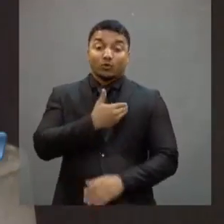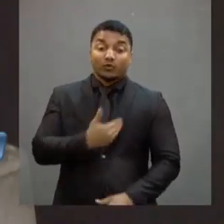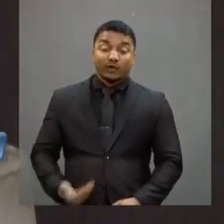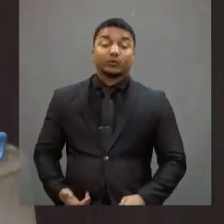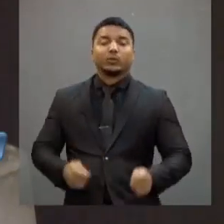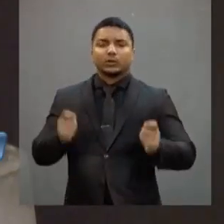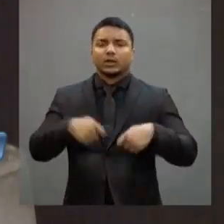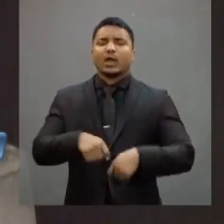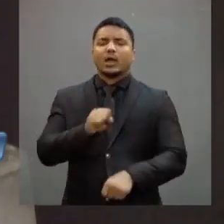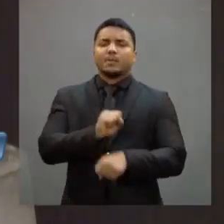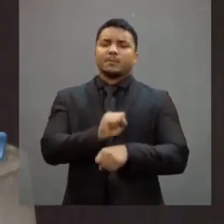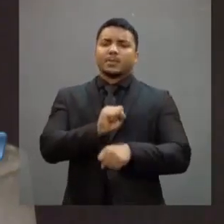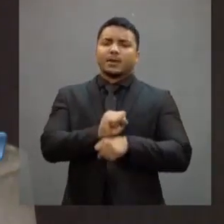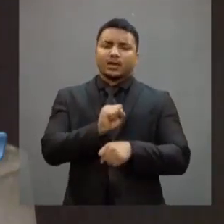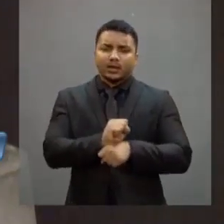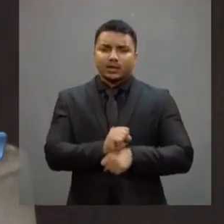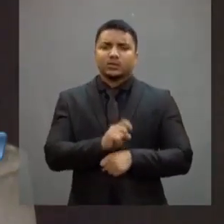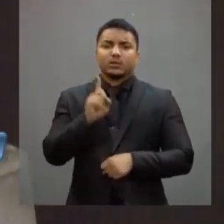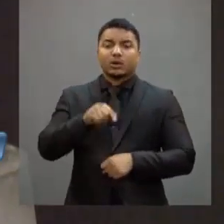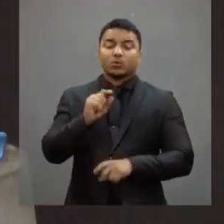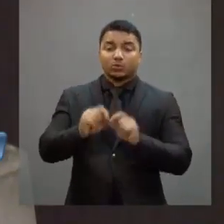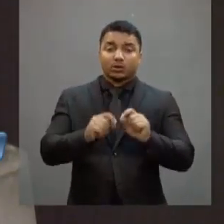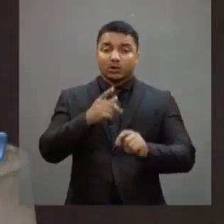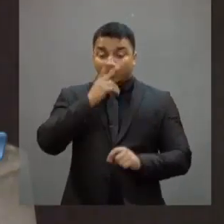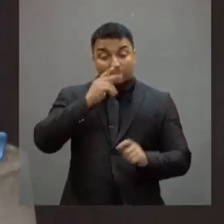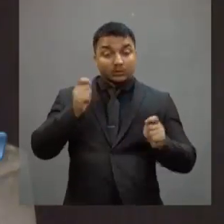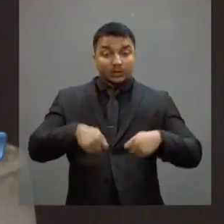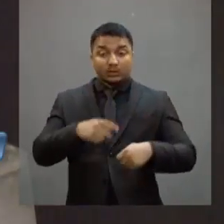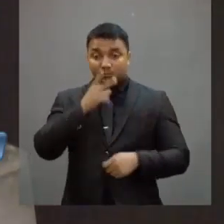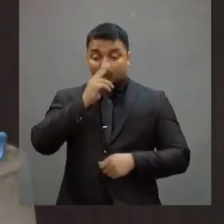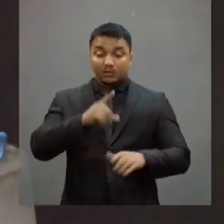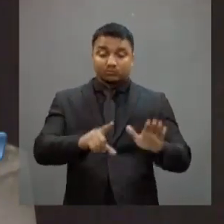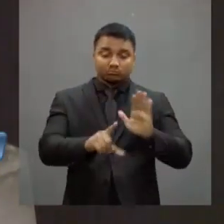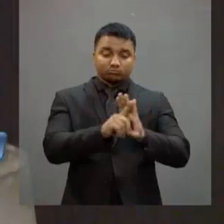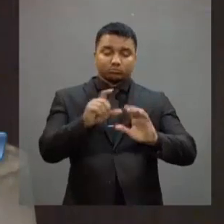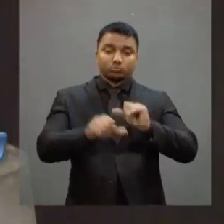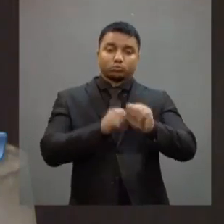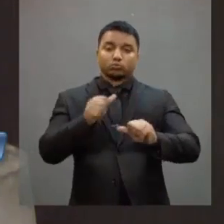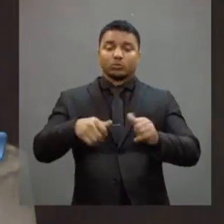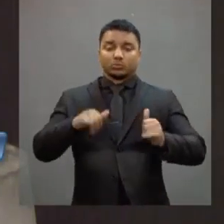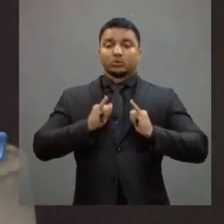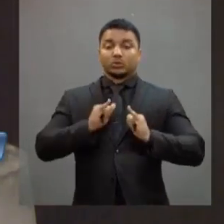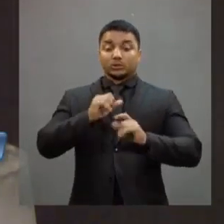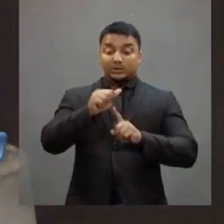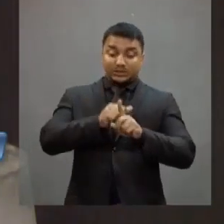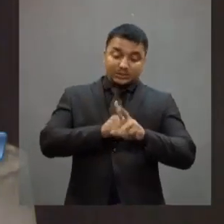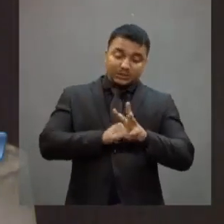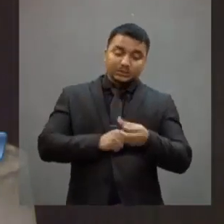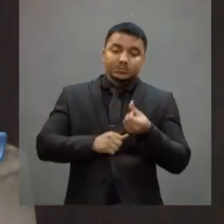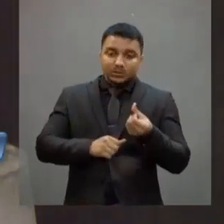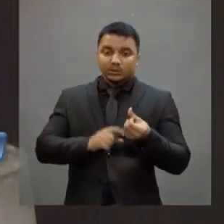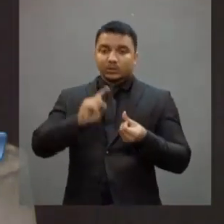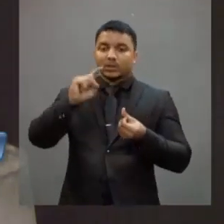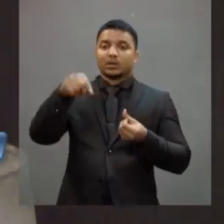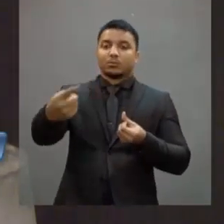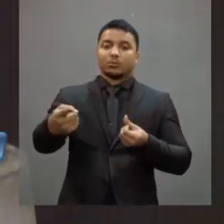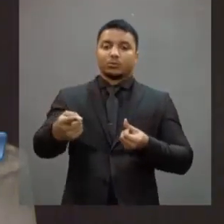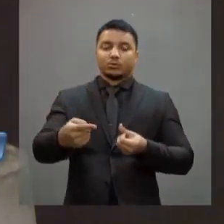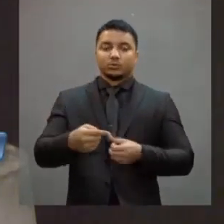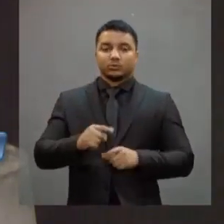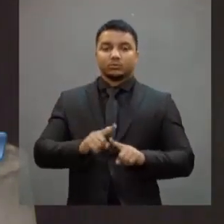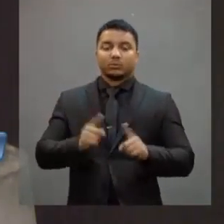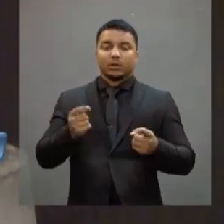poderia ter enviado uma possível reforma pelo menos 6 meses adiante, mas aí seria